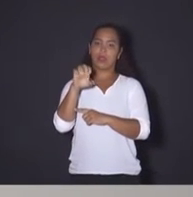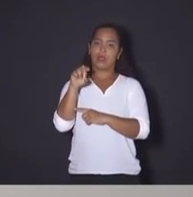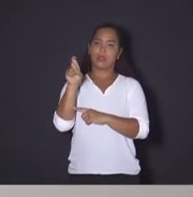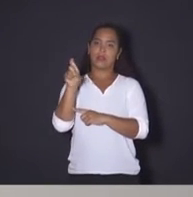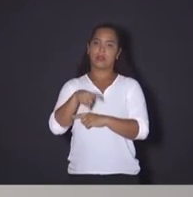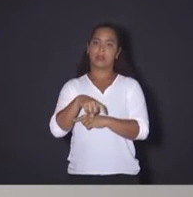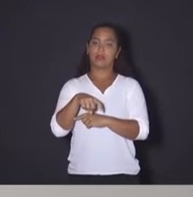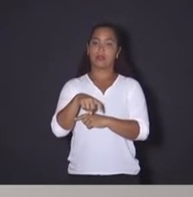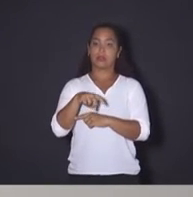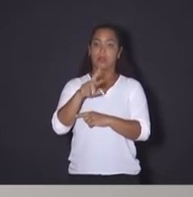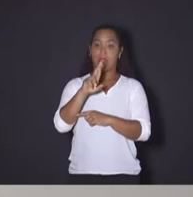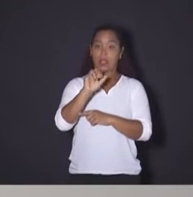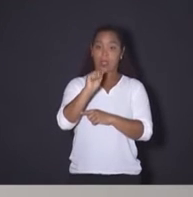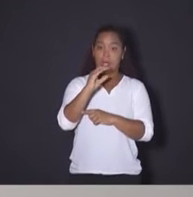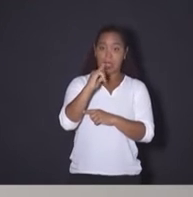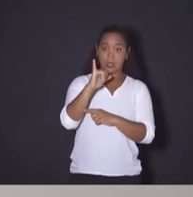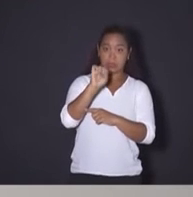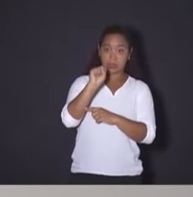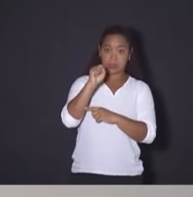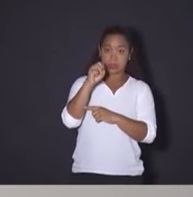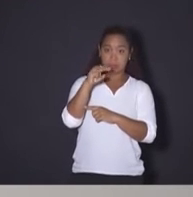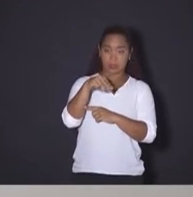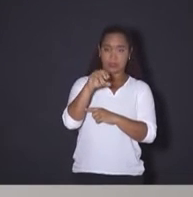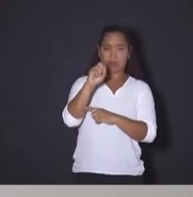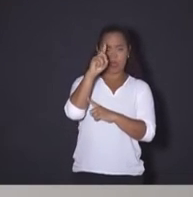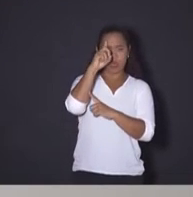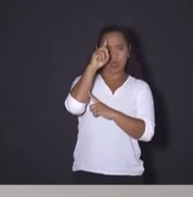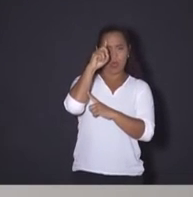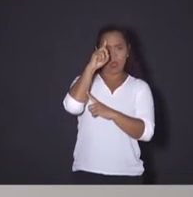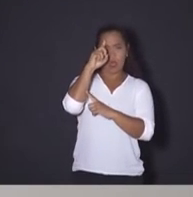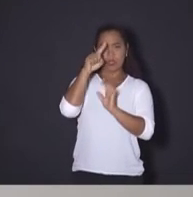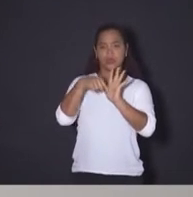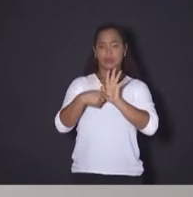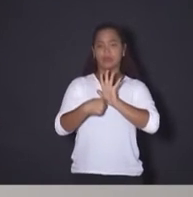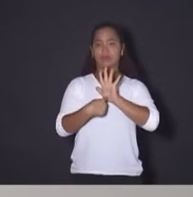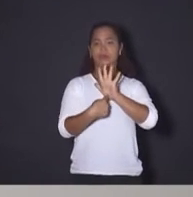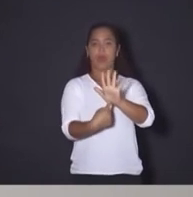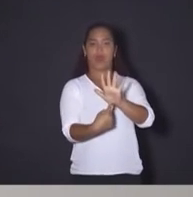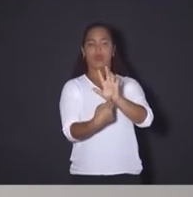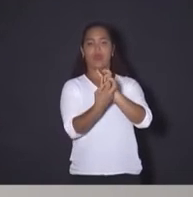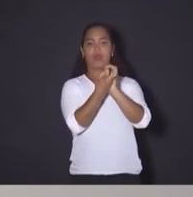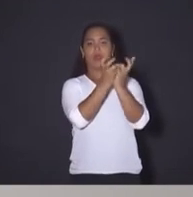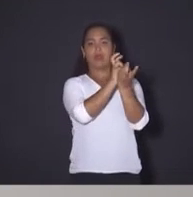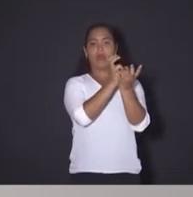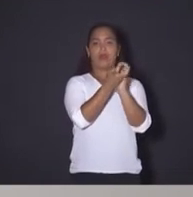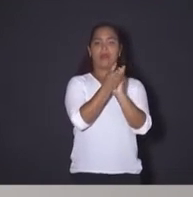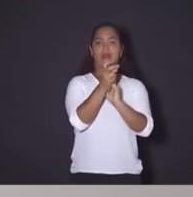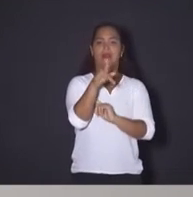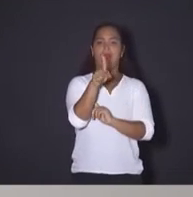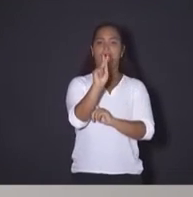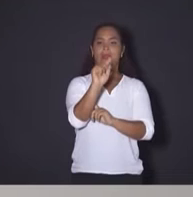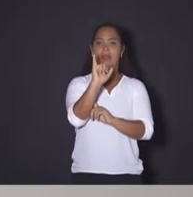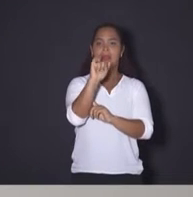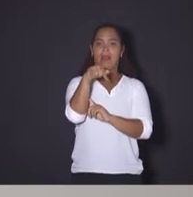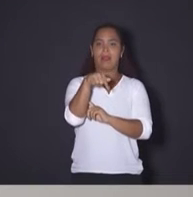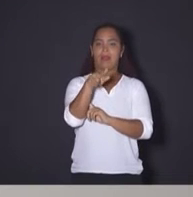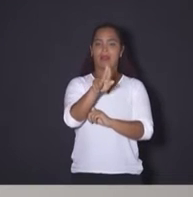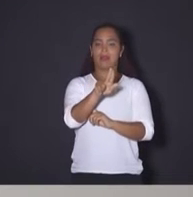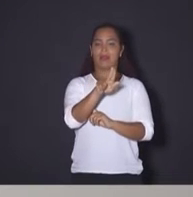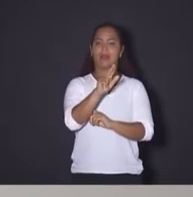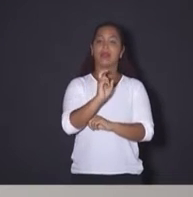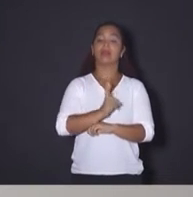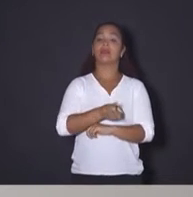dias o que seria de nós se mestre king não tivesse sobrevivido ao massacre racial